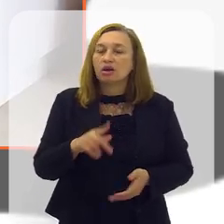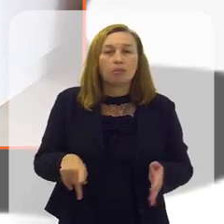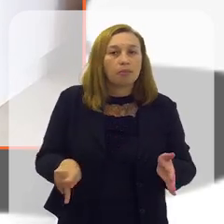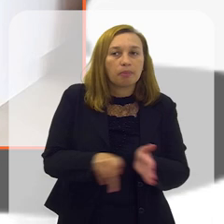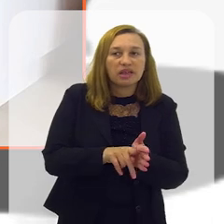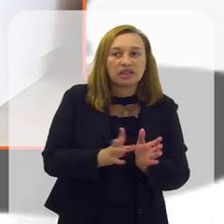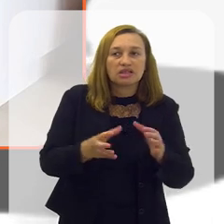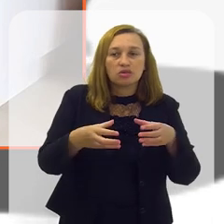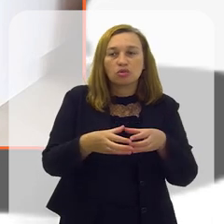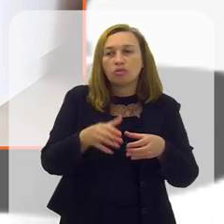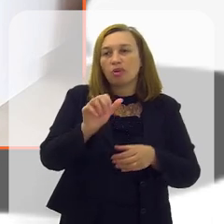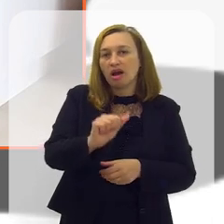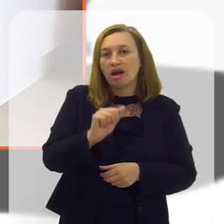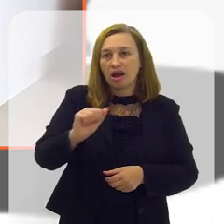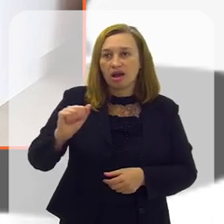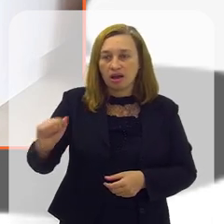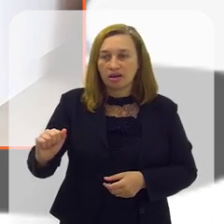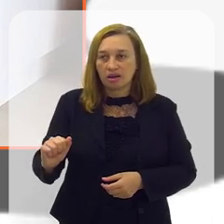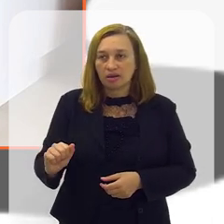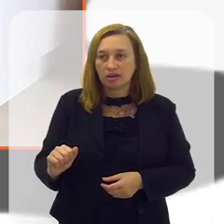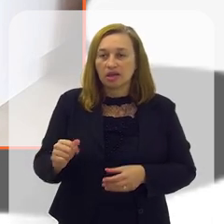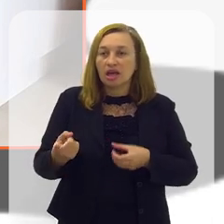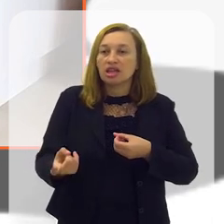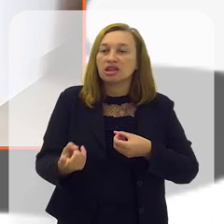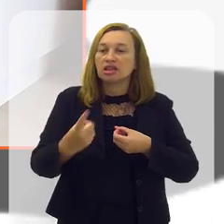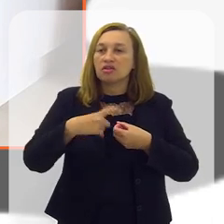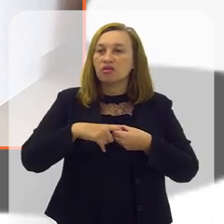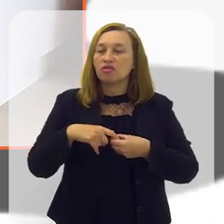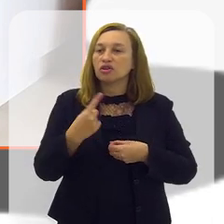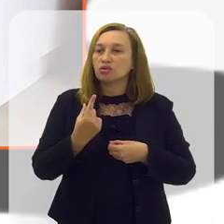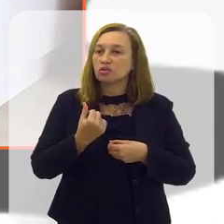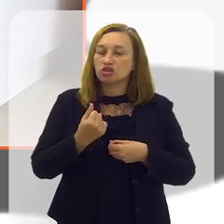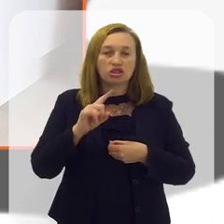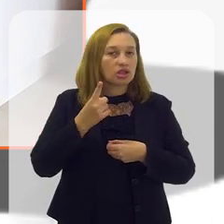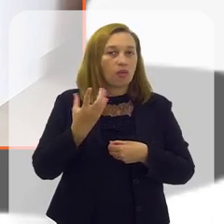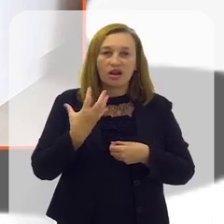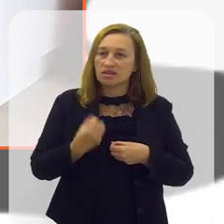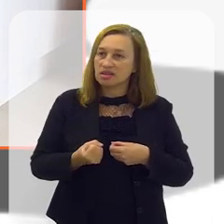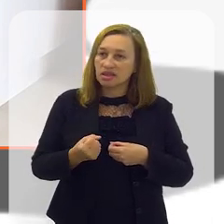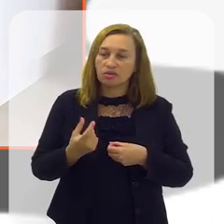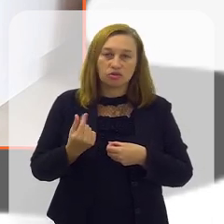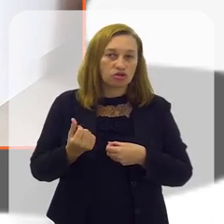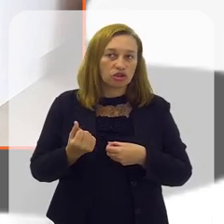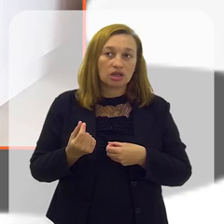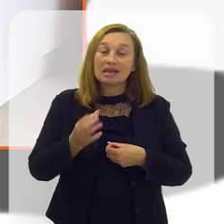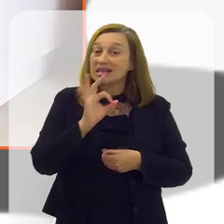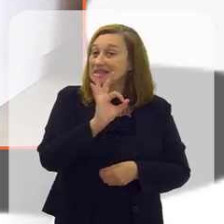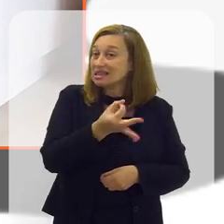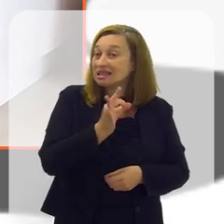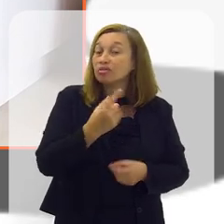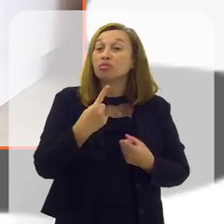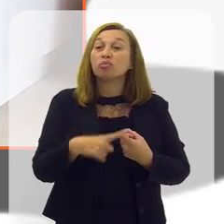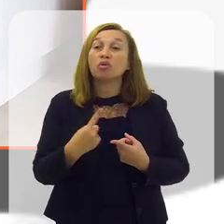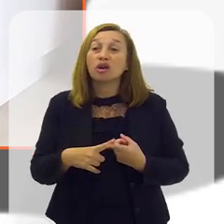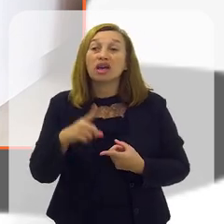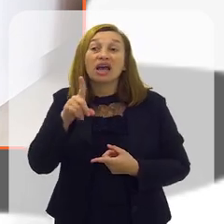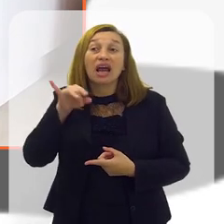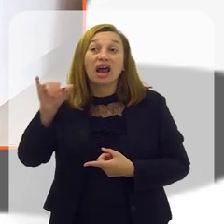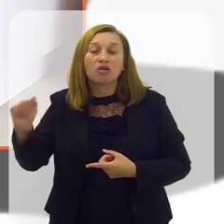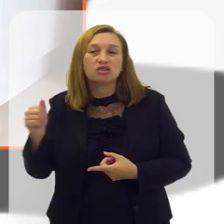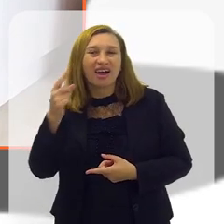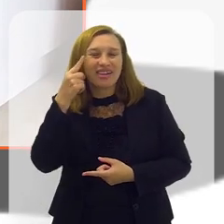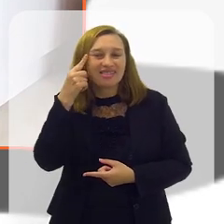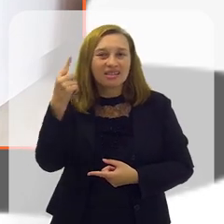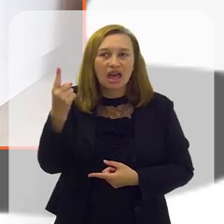não for membro de Alcoólicos Anônimos, é devolvido esse dinheiro, não se aceita esse dinheiro. Justamente